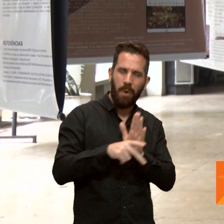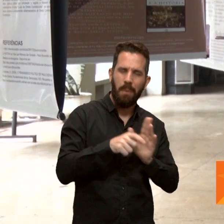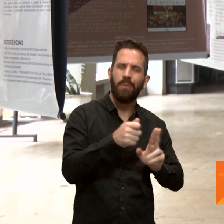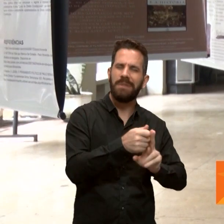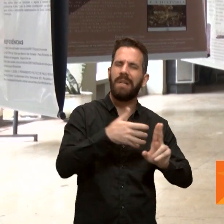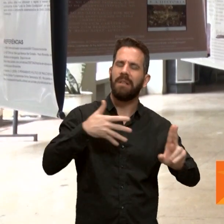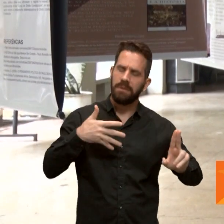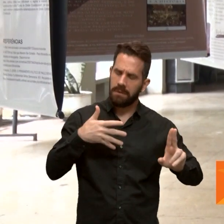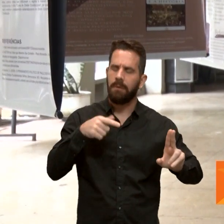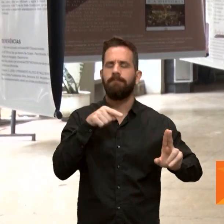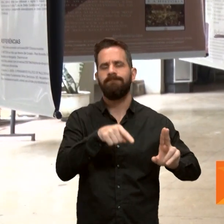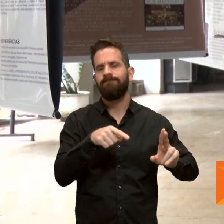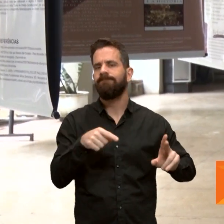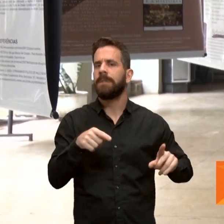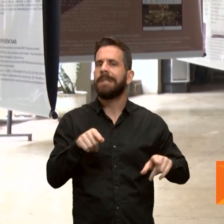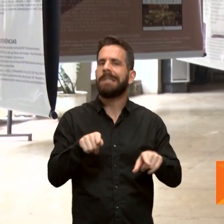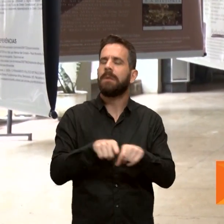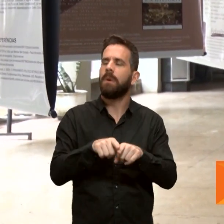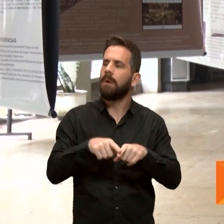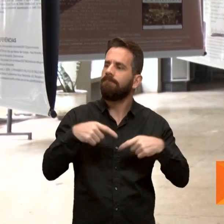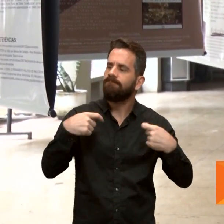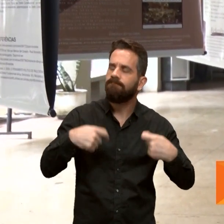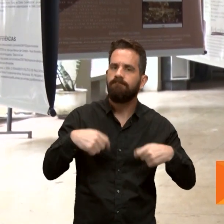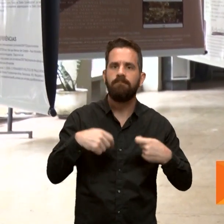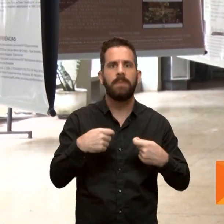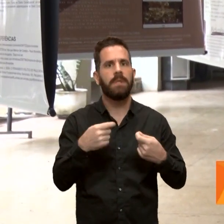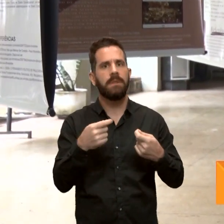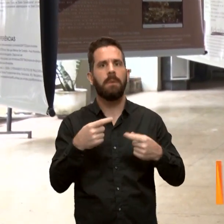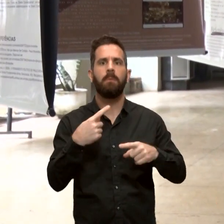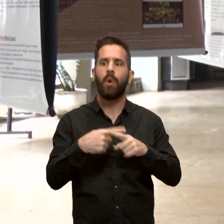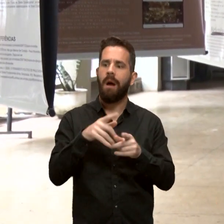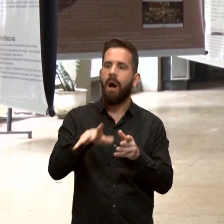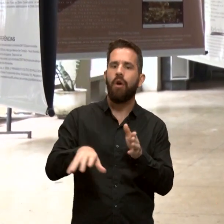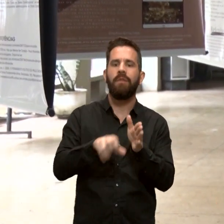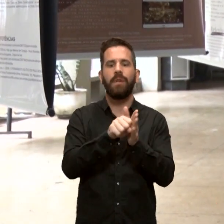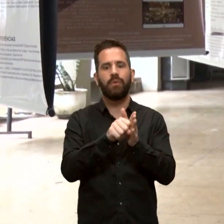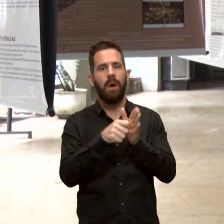necessidade de trazer uma exposição audiovisual que trouxesse reflexões,